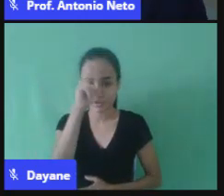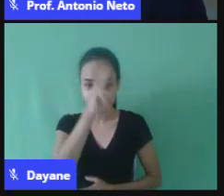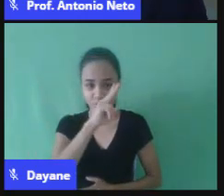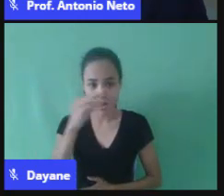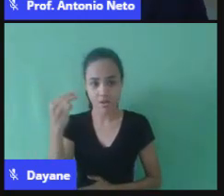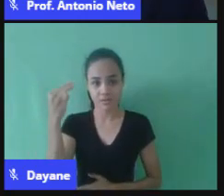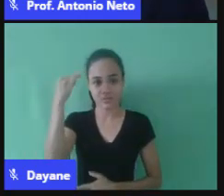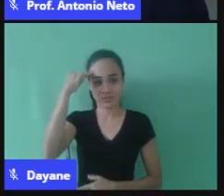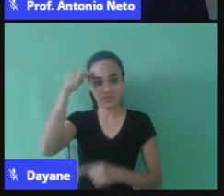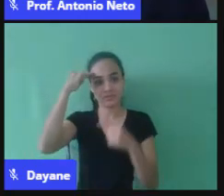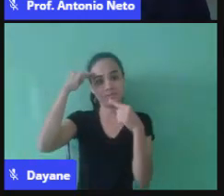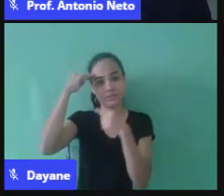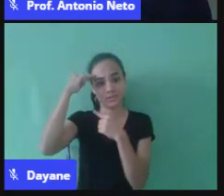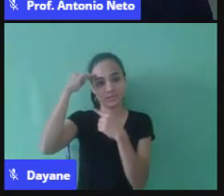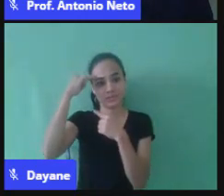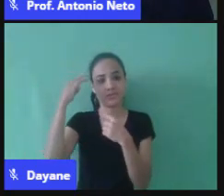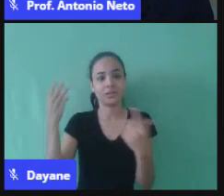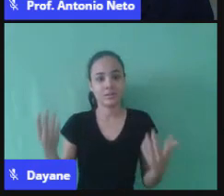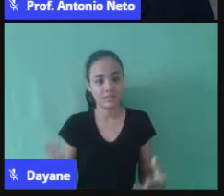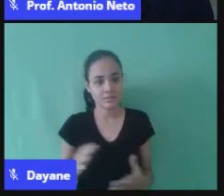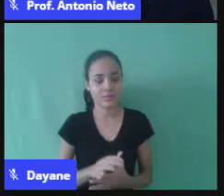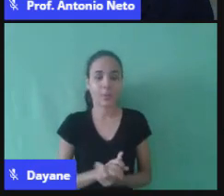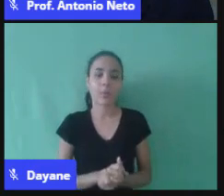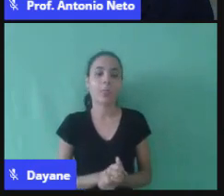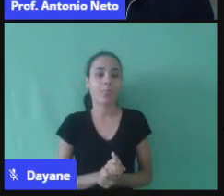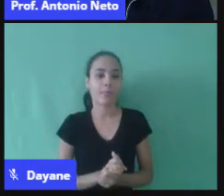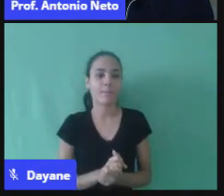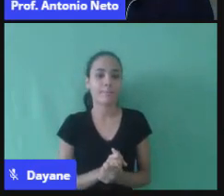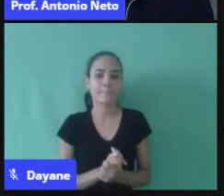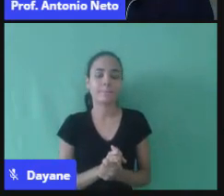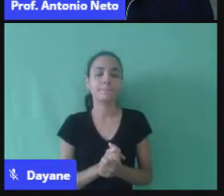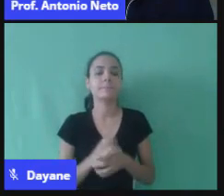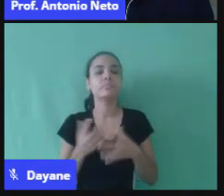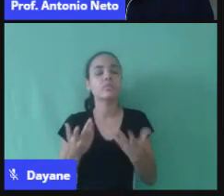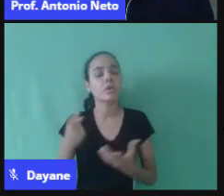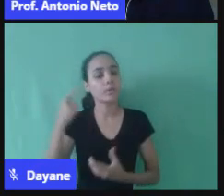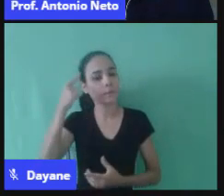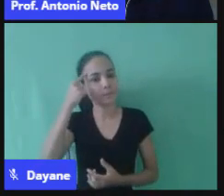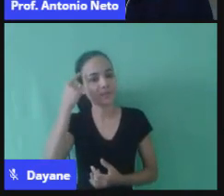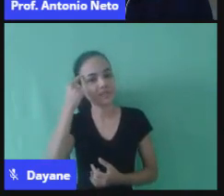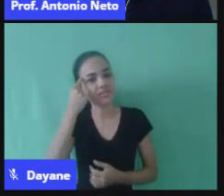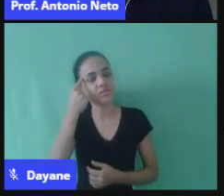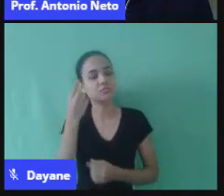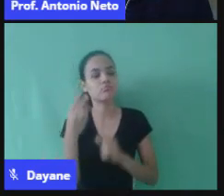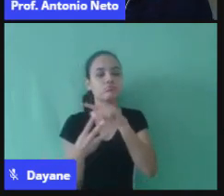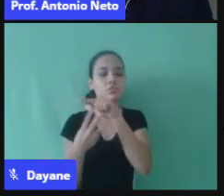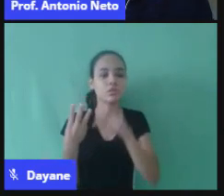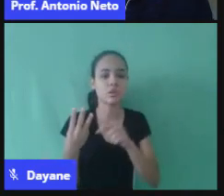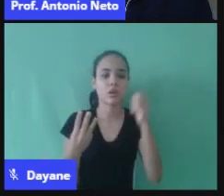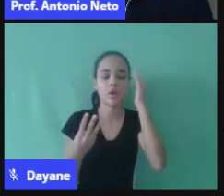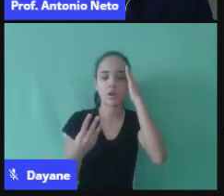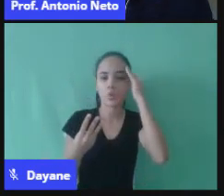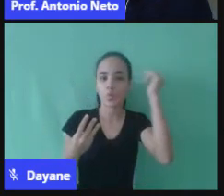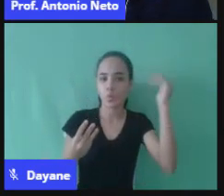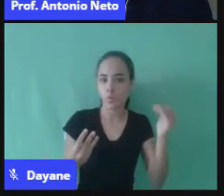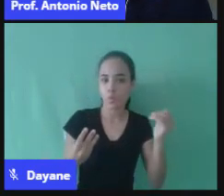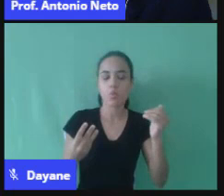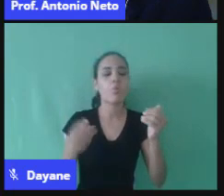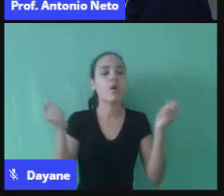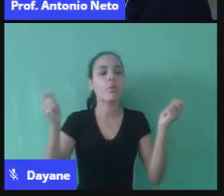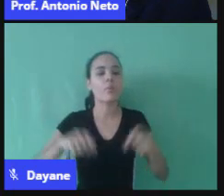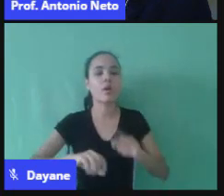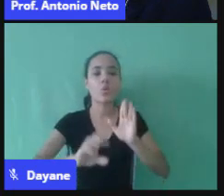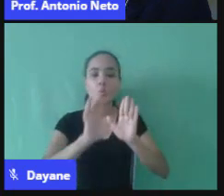em todos o que esses três autores em que nós estamos trazendo especificamente para conceituar, né, a história e